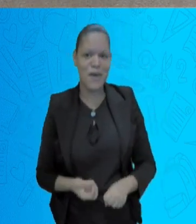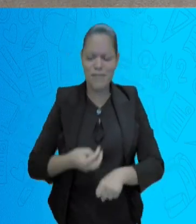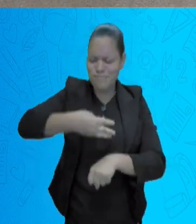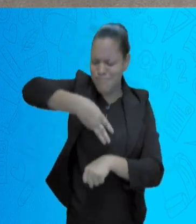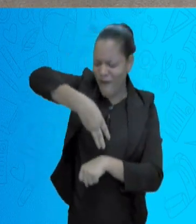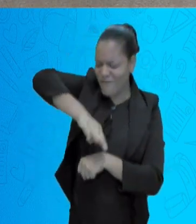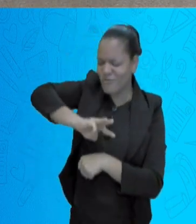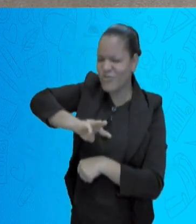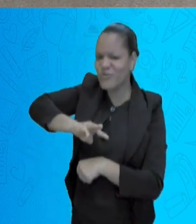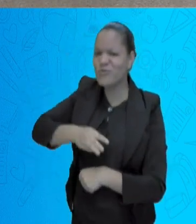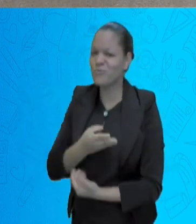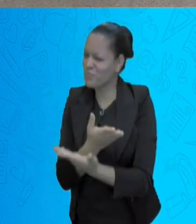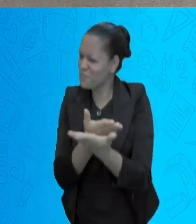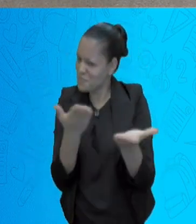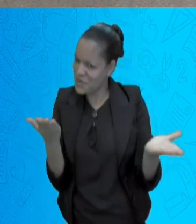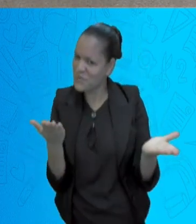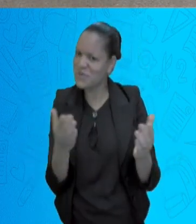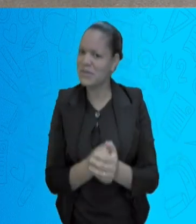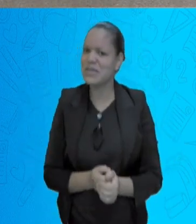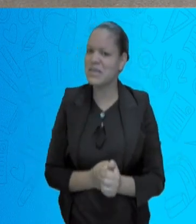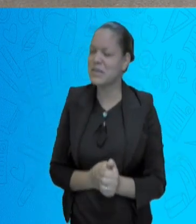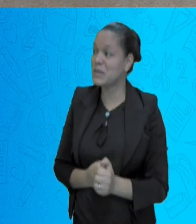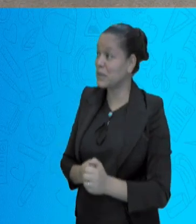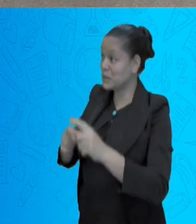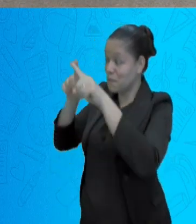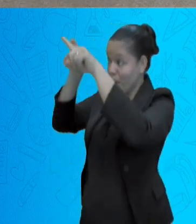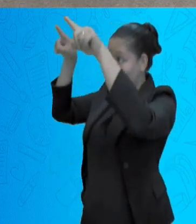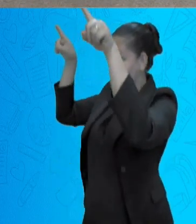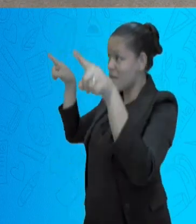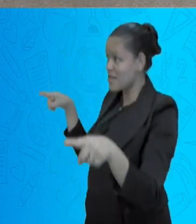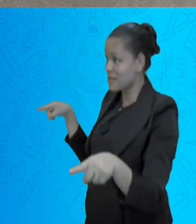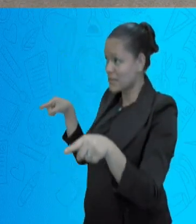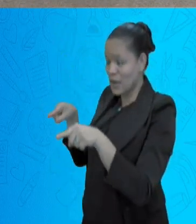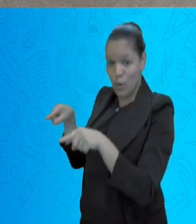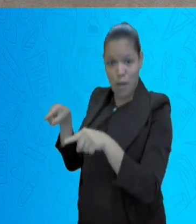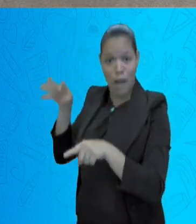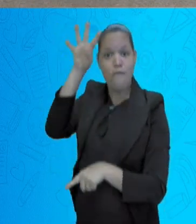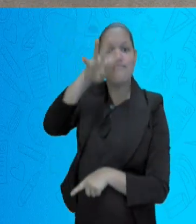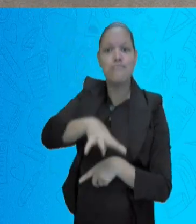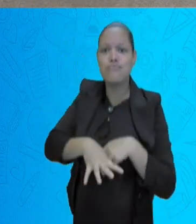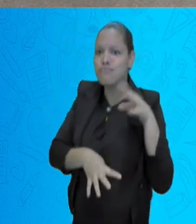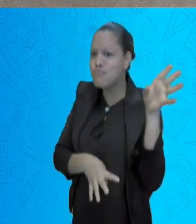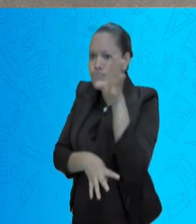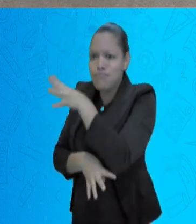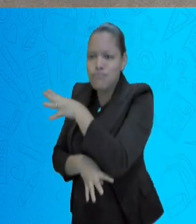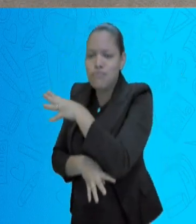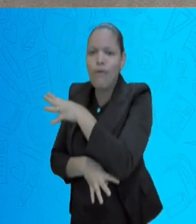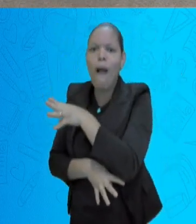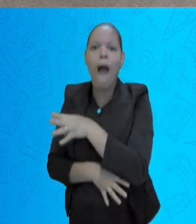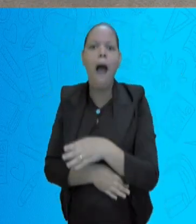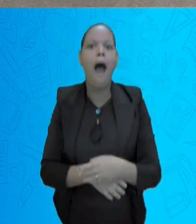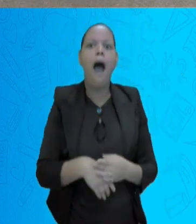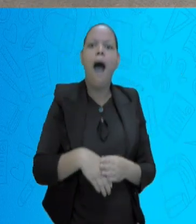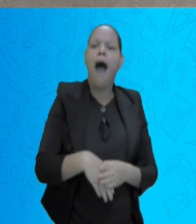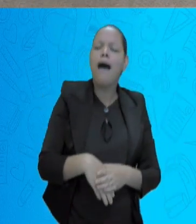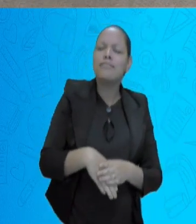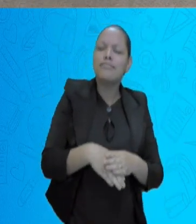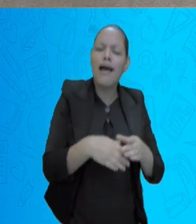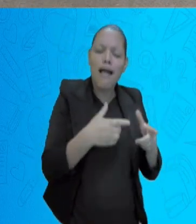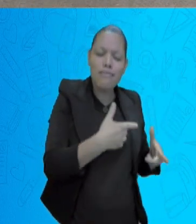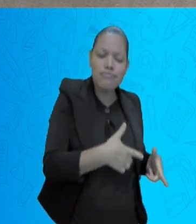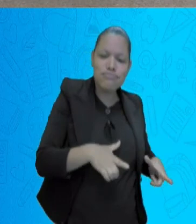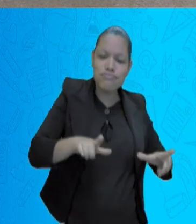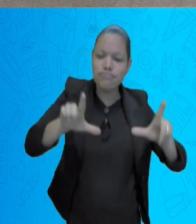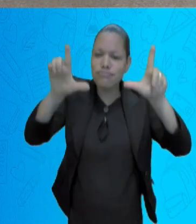Esse cartaz está lá na plataforma e ele vai te ajudar a relembrar todos os sinais de